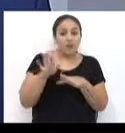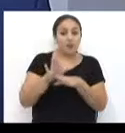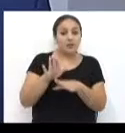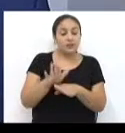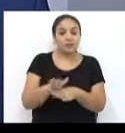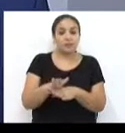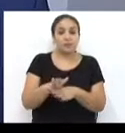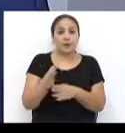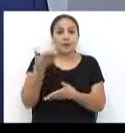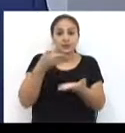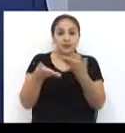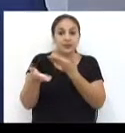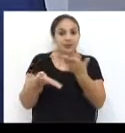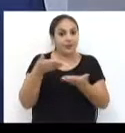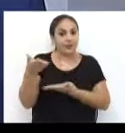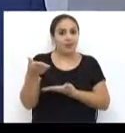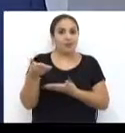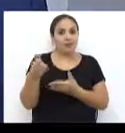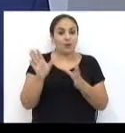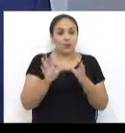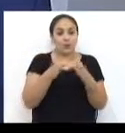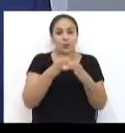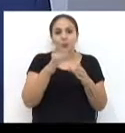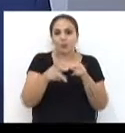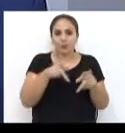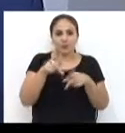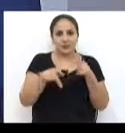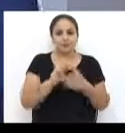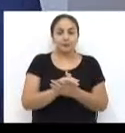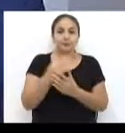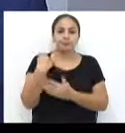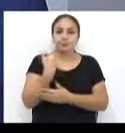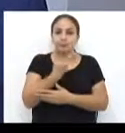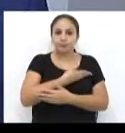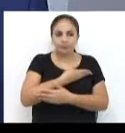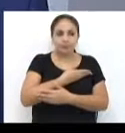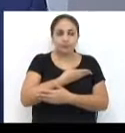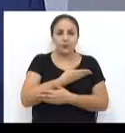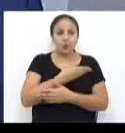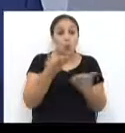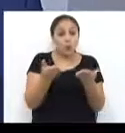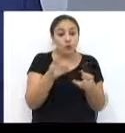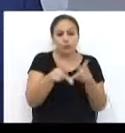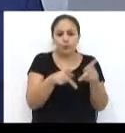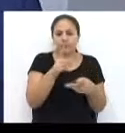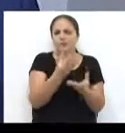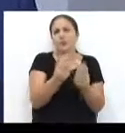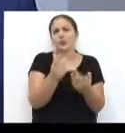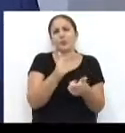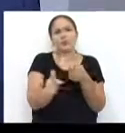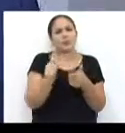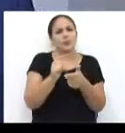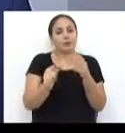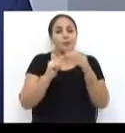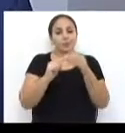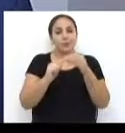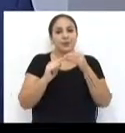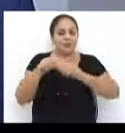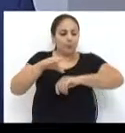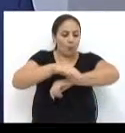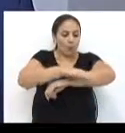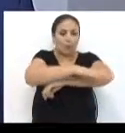movimentada para atender o conjunto do seu crescimento. Então hoje nós convivemos, a população lá convive com inúmeros problemas, principalmente na